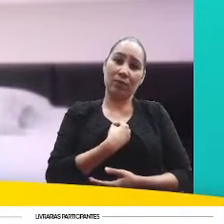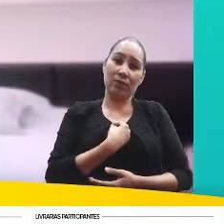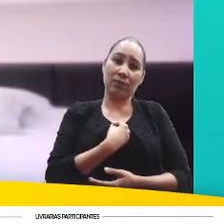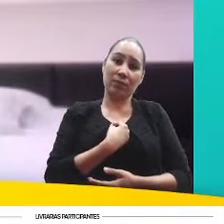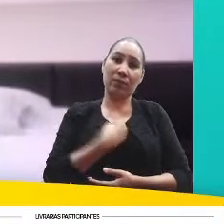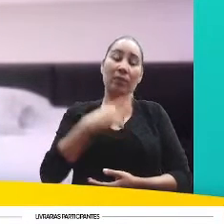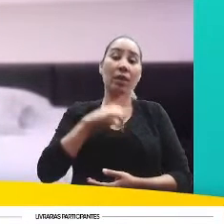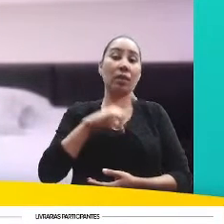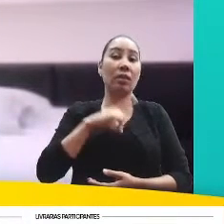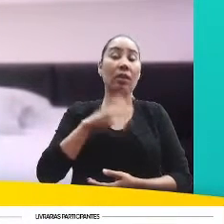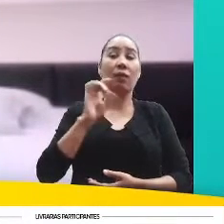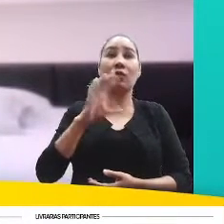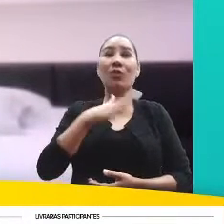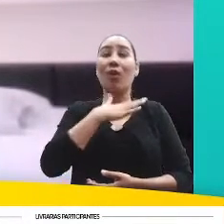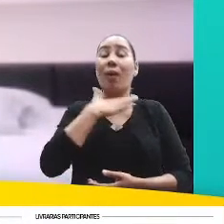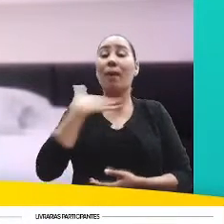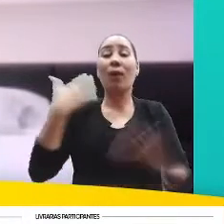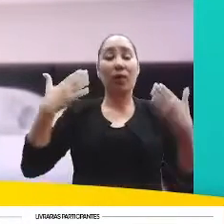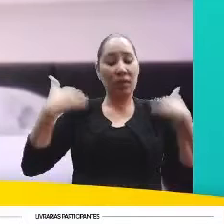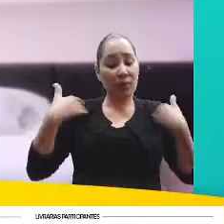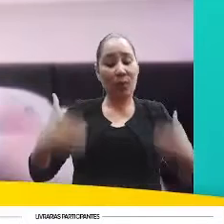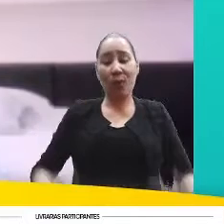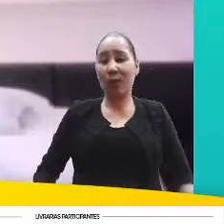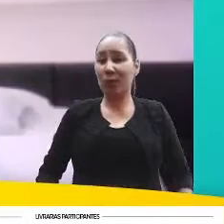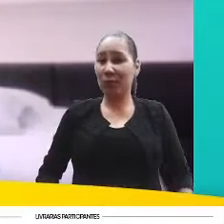Houve a morte apenas do corpo.